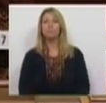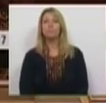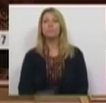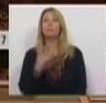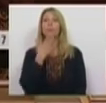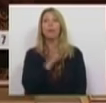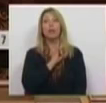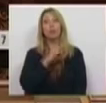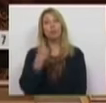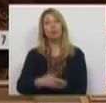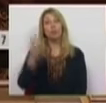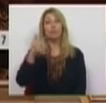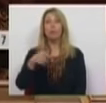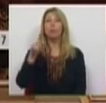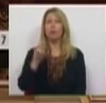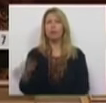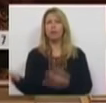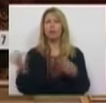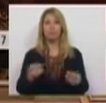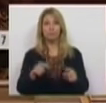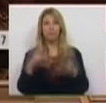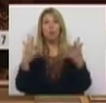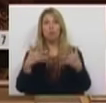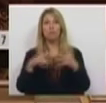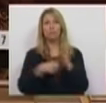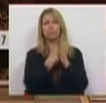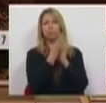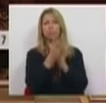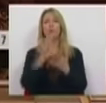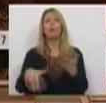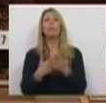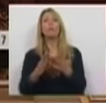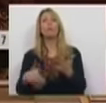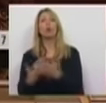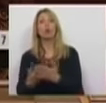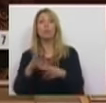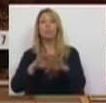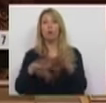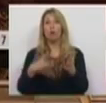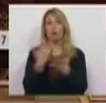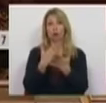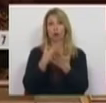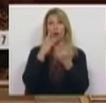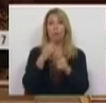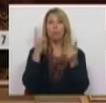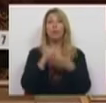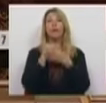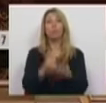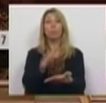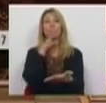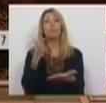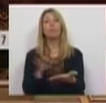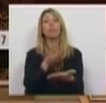Obrigada, Sr. Presidente. O Bloco de Esquerda trouxe a este orçamento um conjunto de propostas sobre a escola pública e o apoio às famílias que